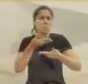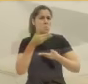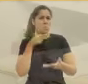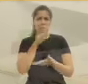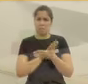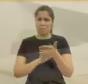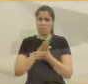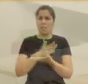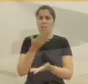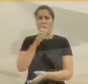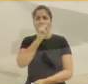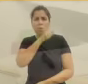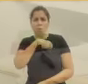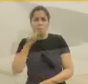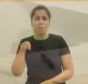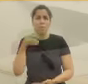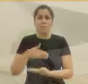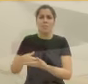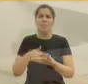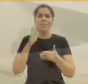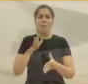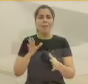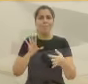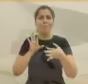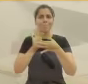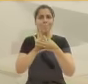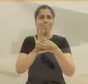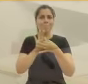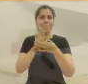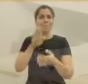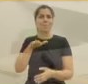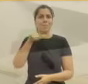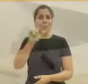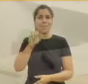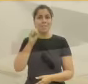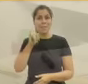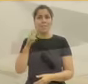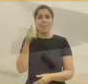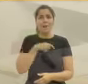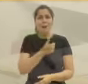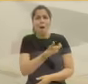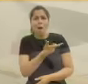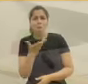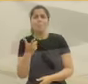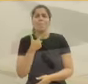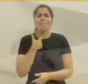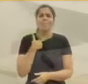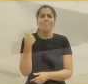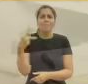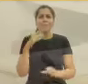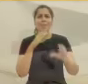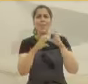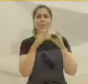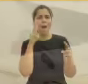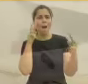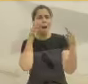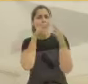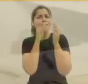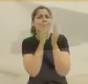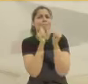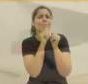oito meses, um bebê já começa a interagir com a mãe. Se ele quer alguma coisa e o desejo dele, ele comunica